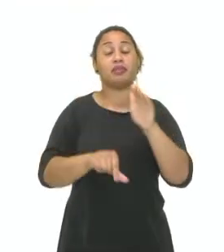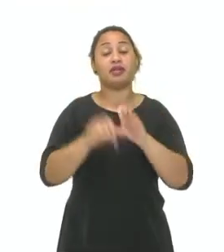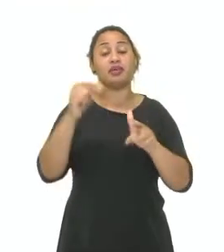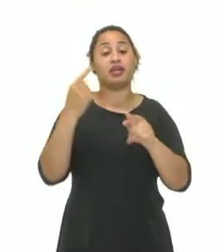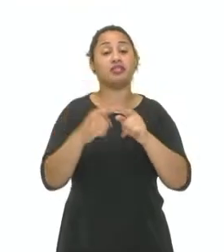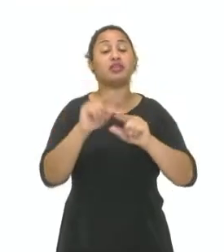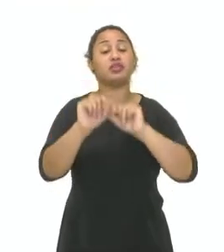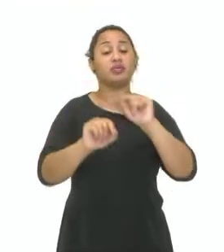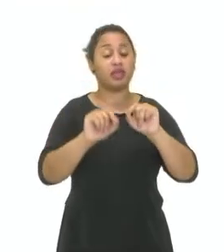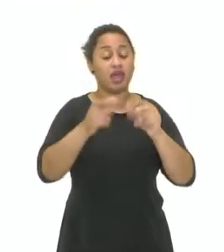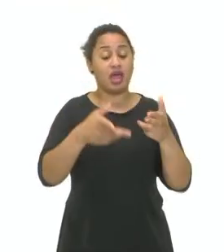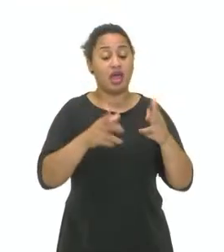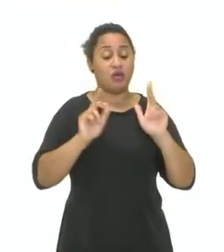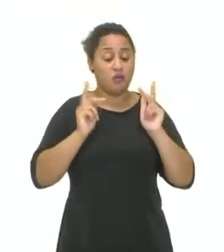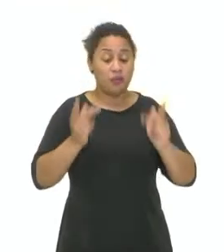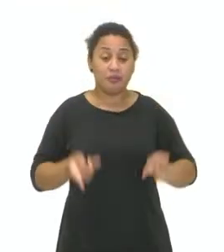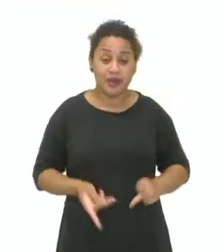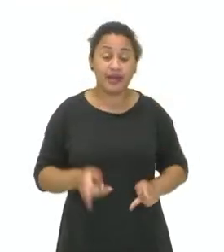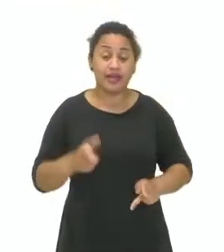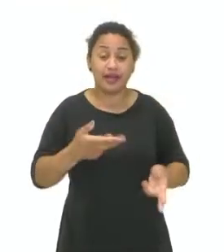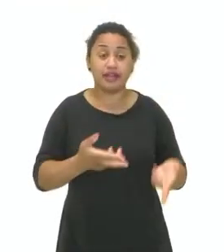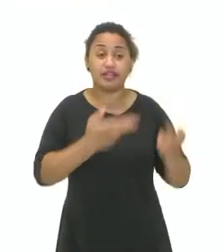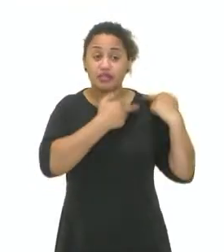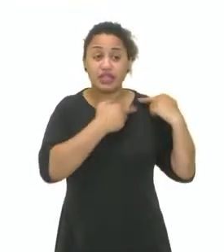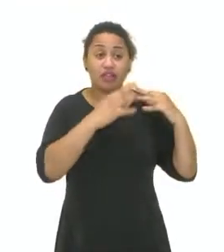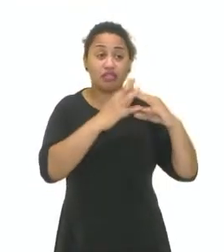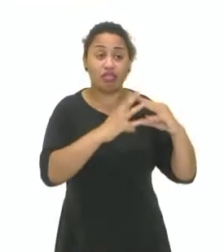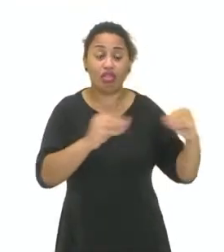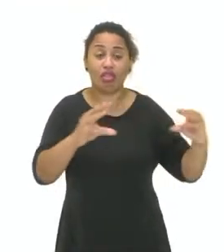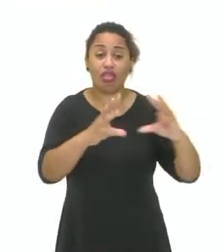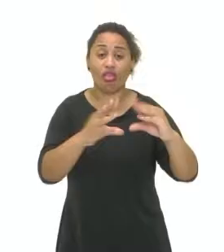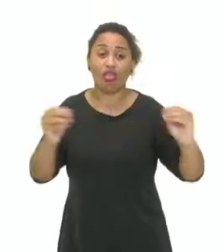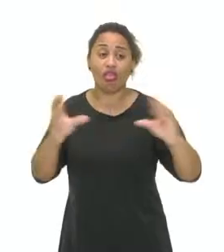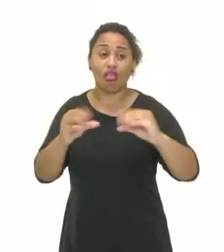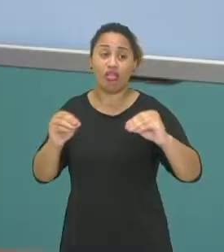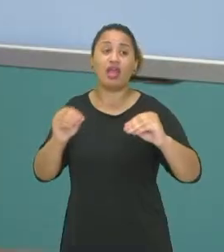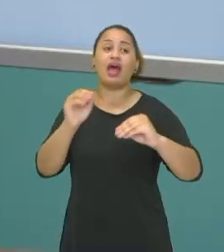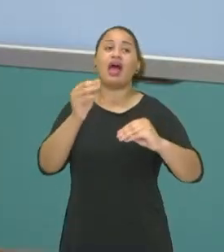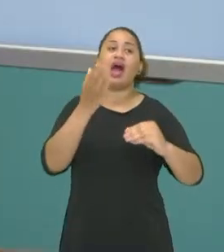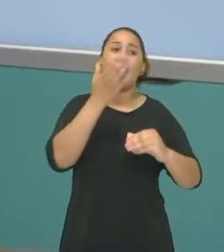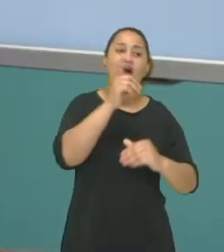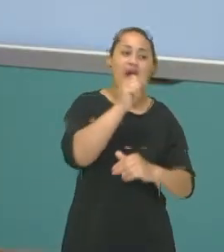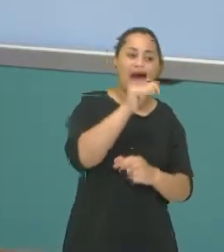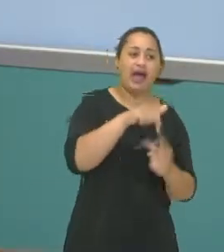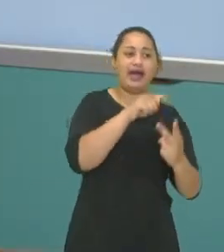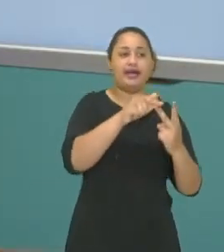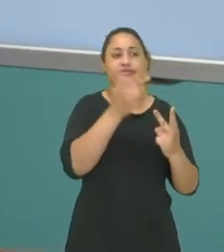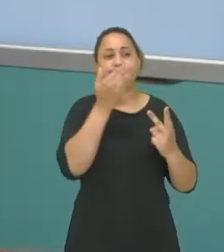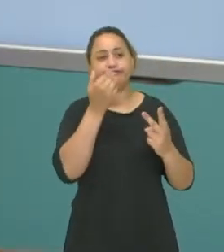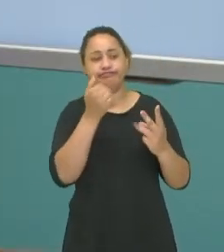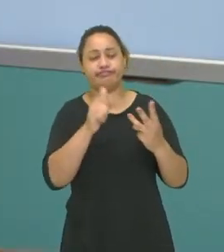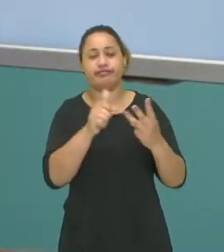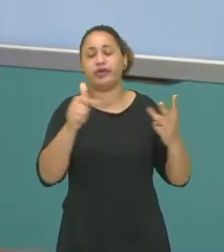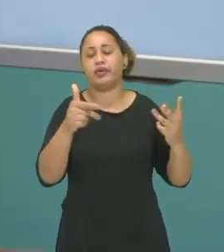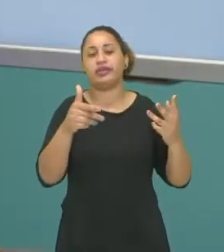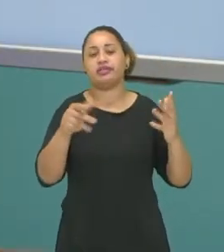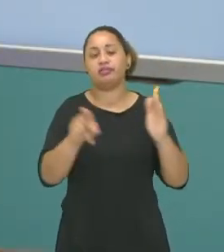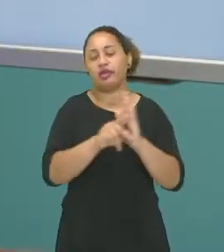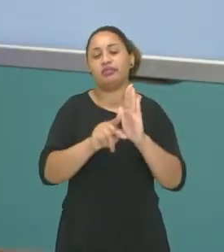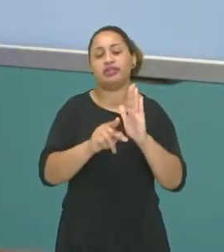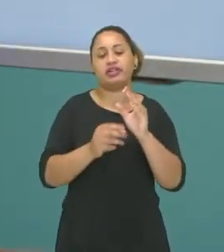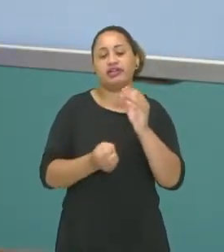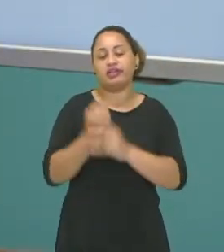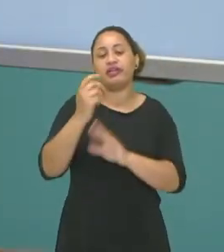pode ser responsável por uma extinção em massa. Então, águas, alimentos, matrizes energéticas, né? Como lá, por exemplo,